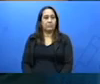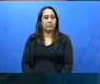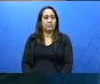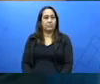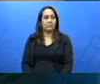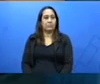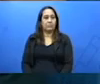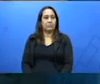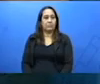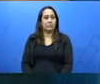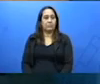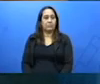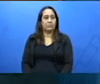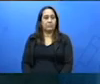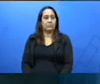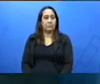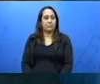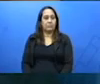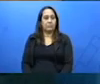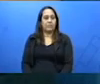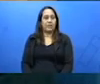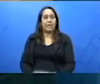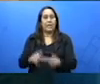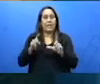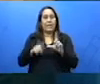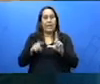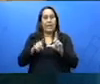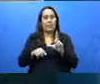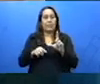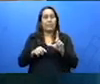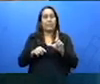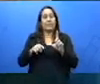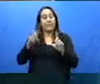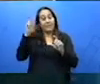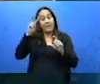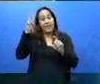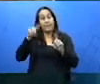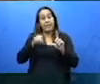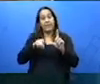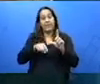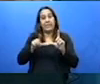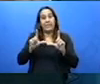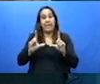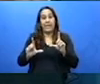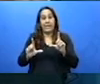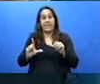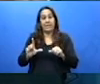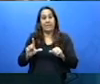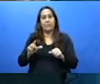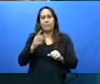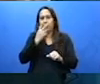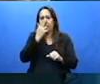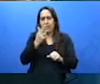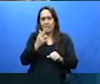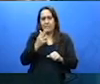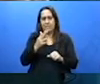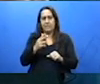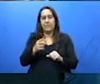Vai, vira para o lado esquerdo, puxa. Lembrou? Então, agora, ó, a gente vai fazer o